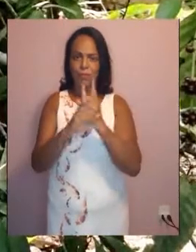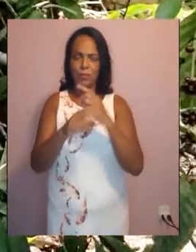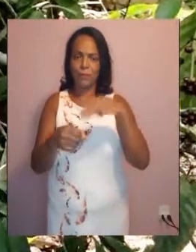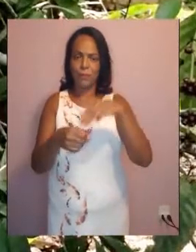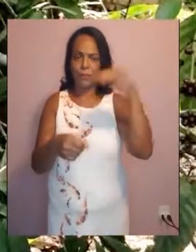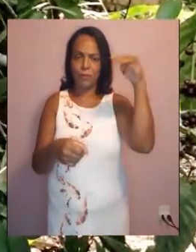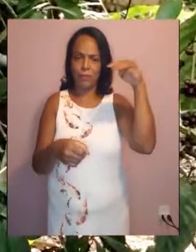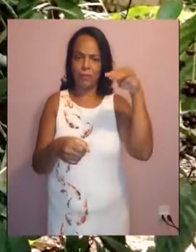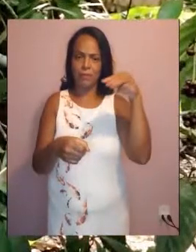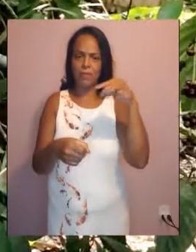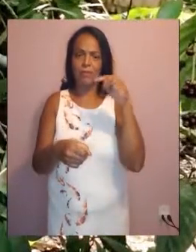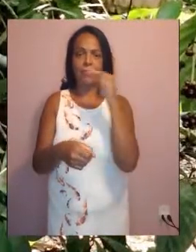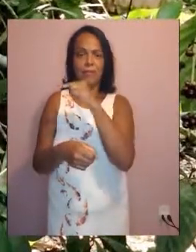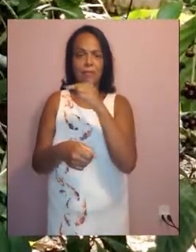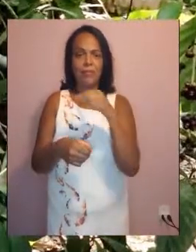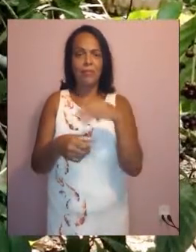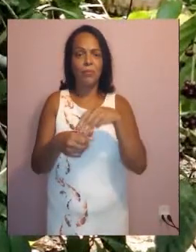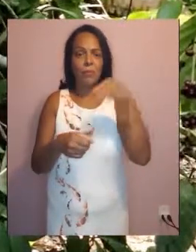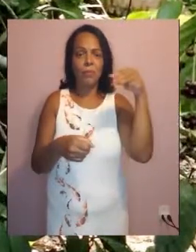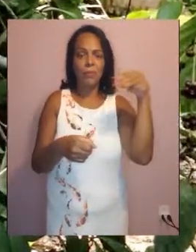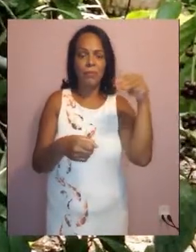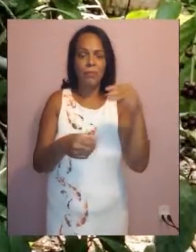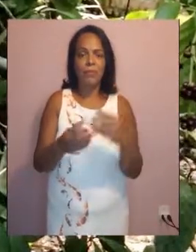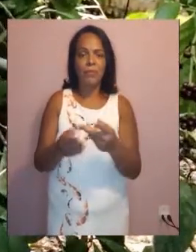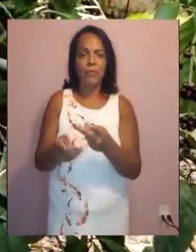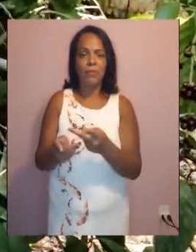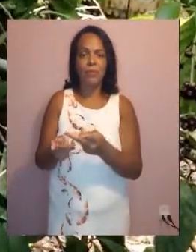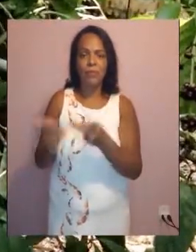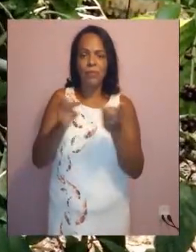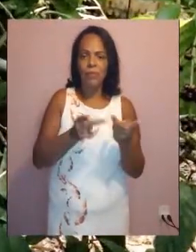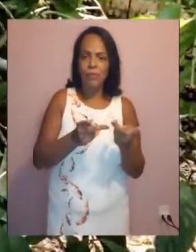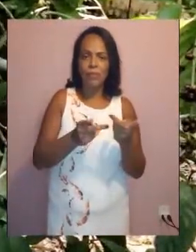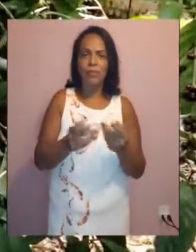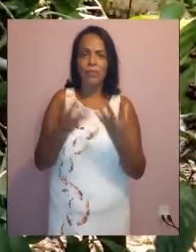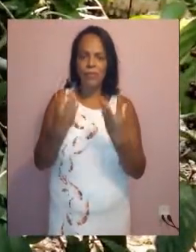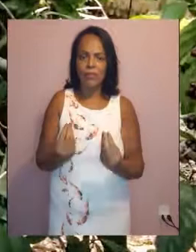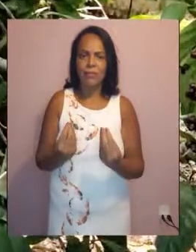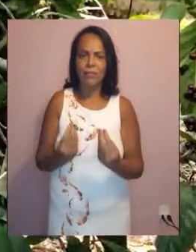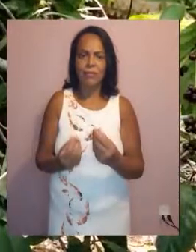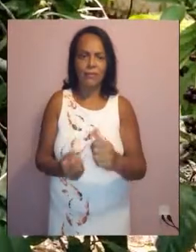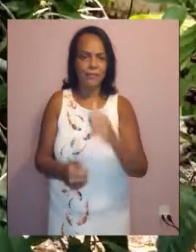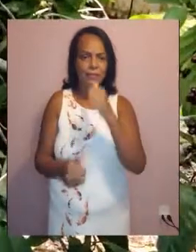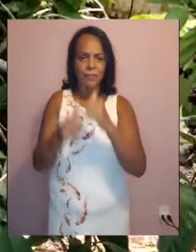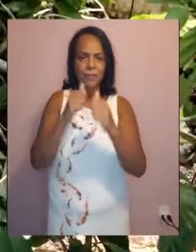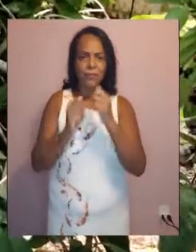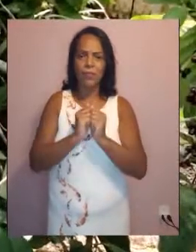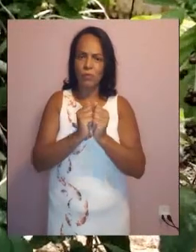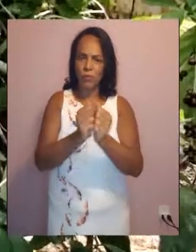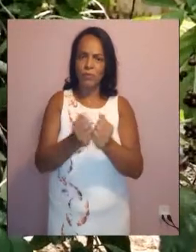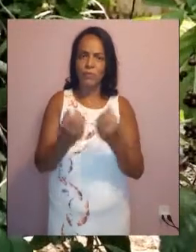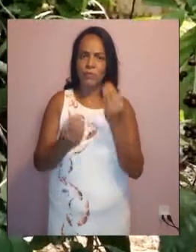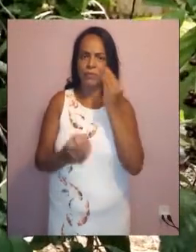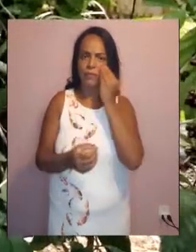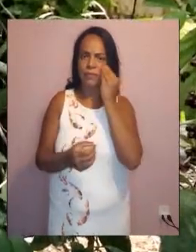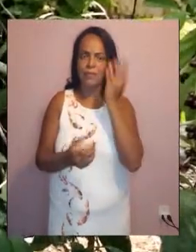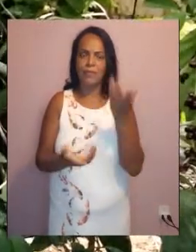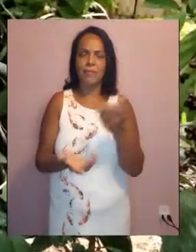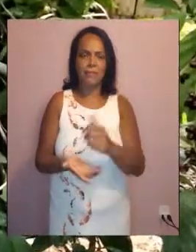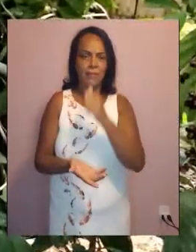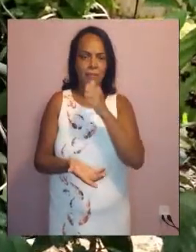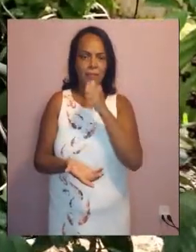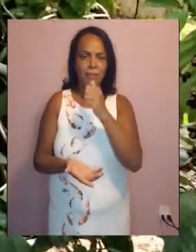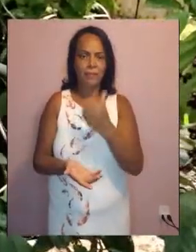eu não tenho coragem não. Mas aí o Irineu, o padrinho, o Irineu,